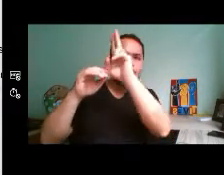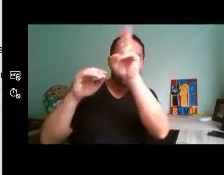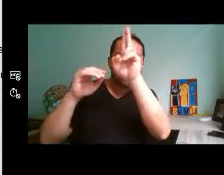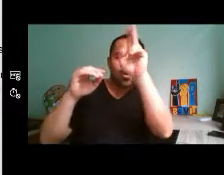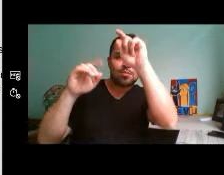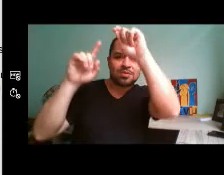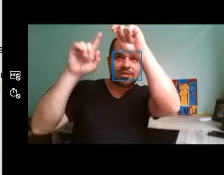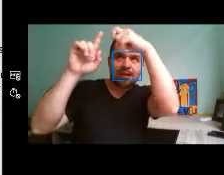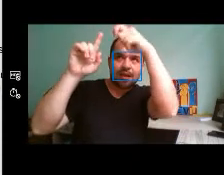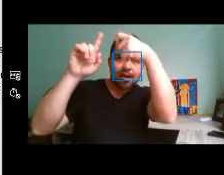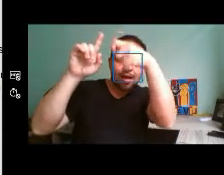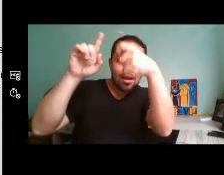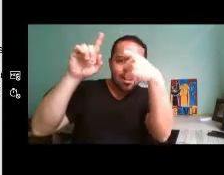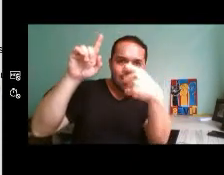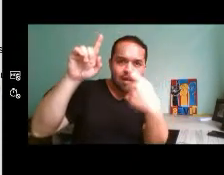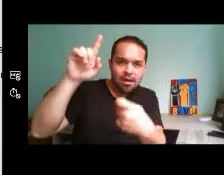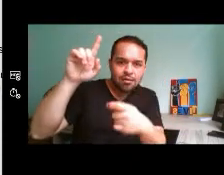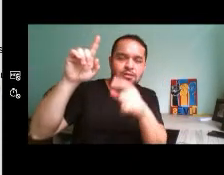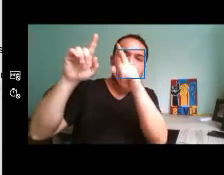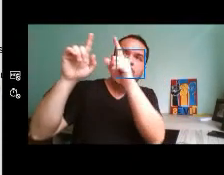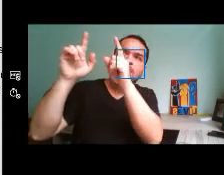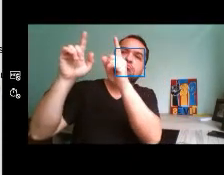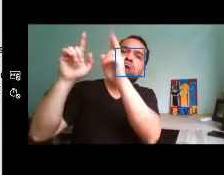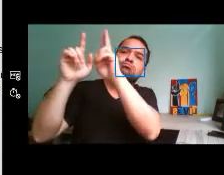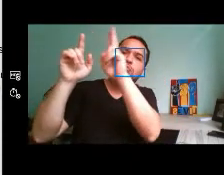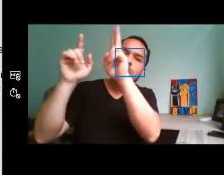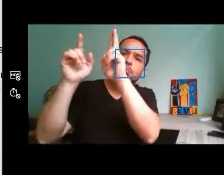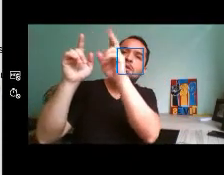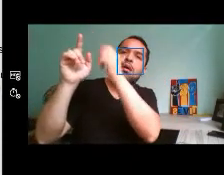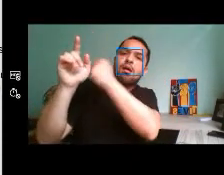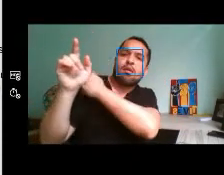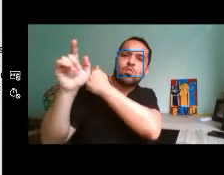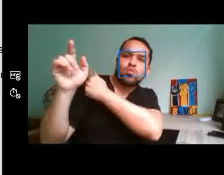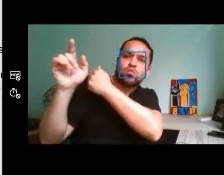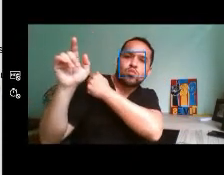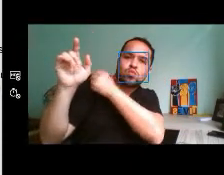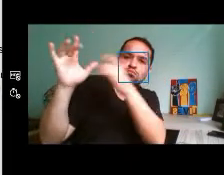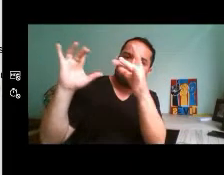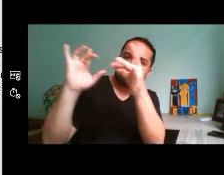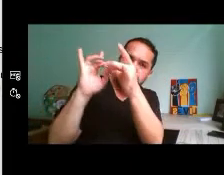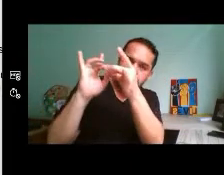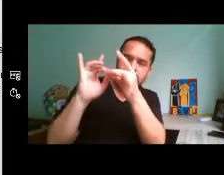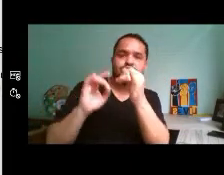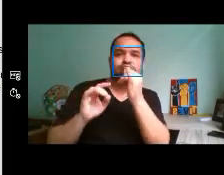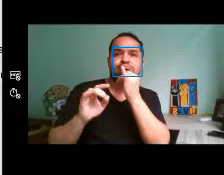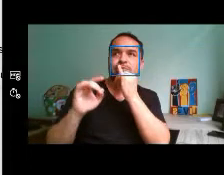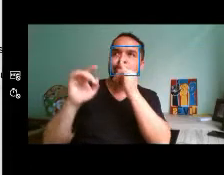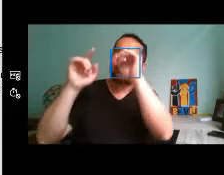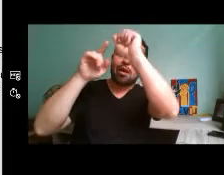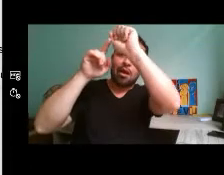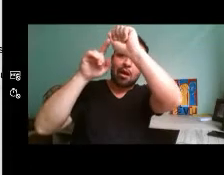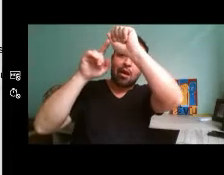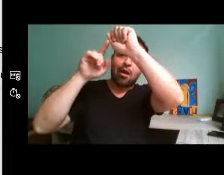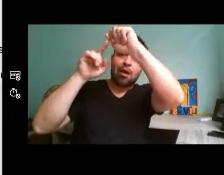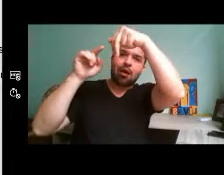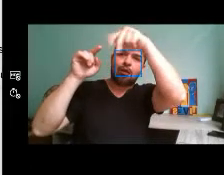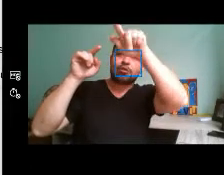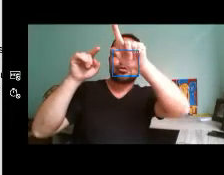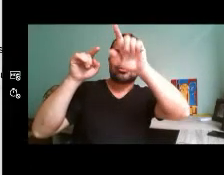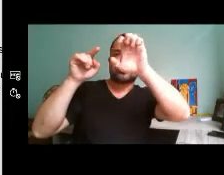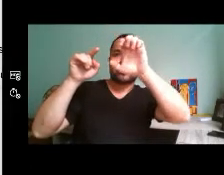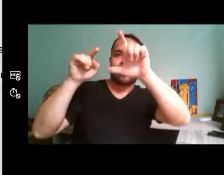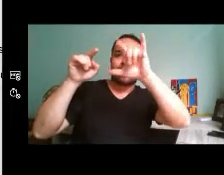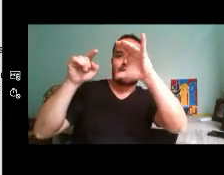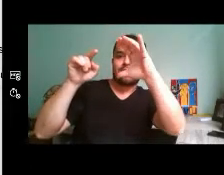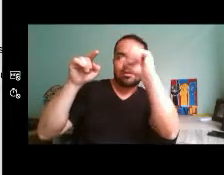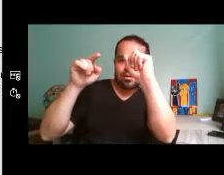vão receber 10 sinais que você terá que transcrever esse sinal. Cada aluno vai ter os